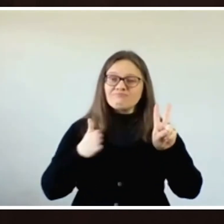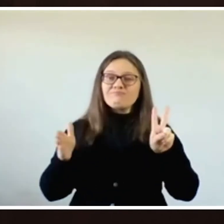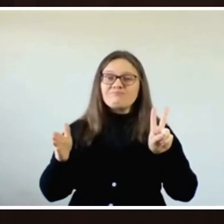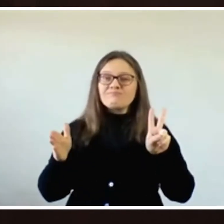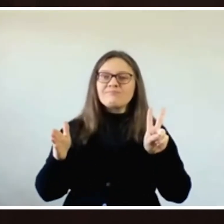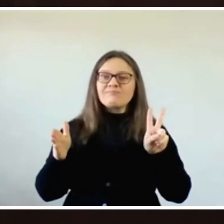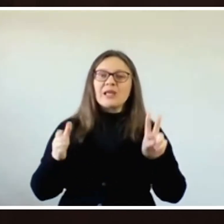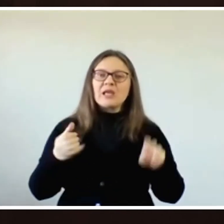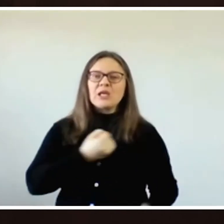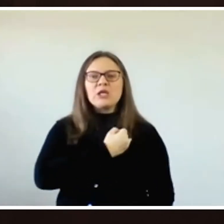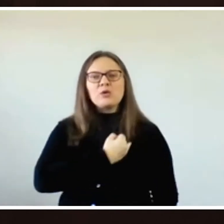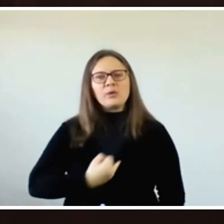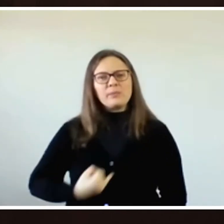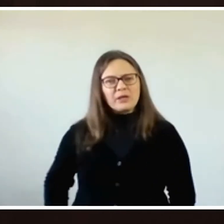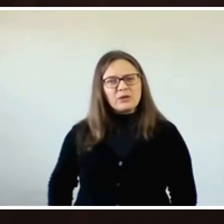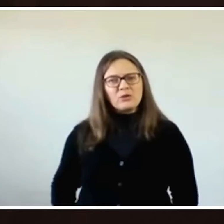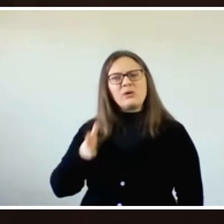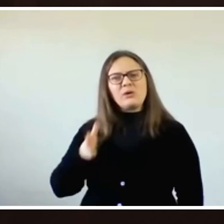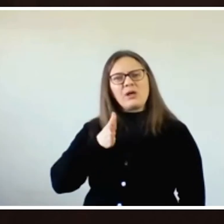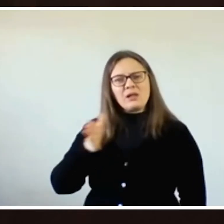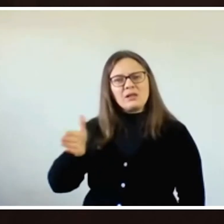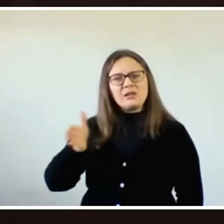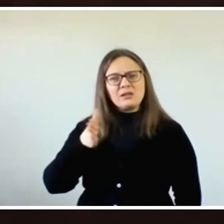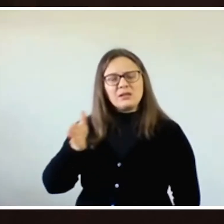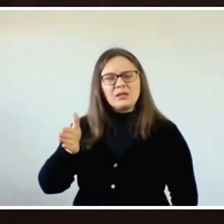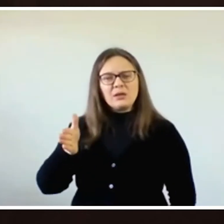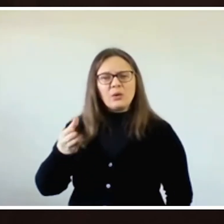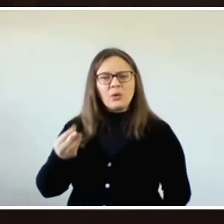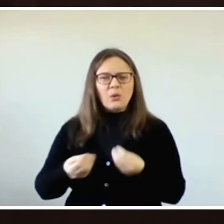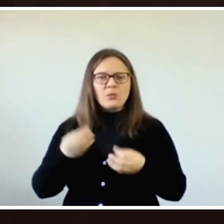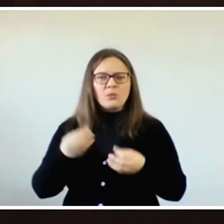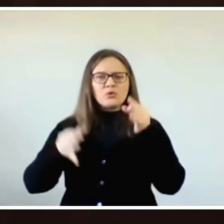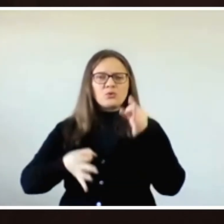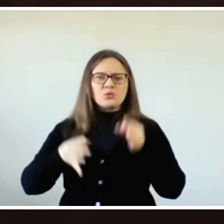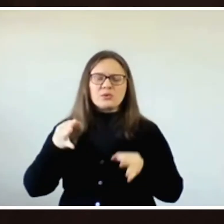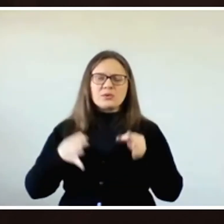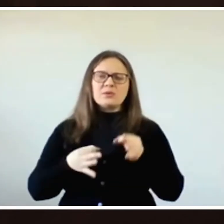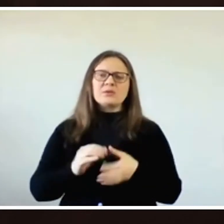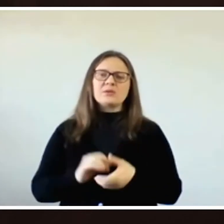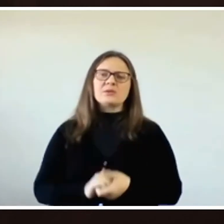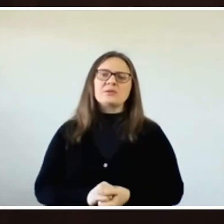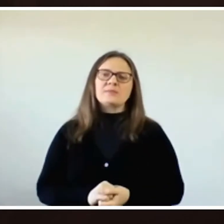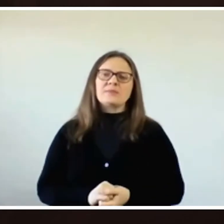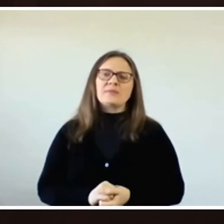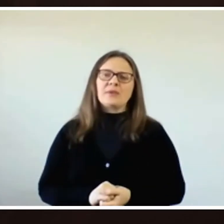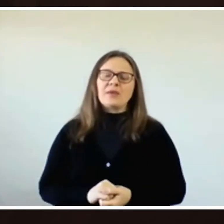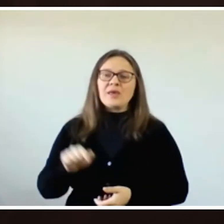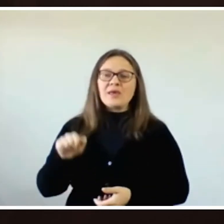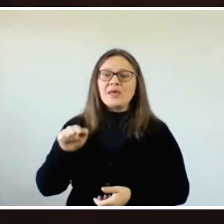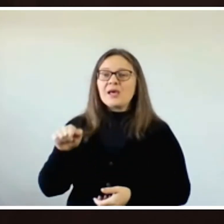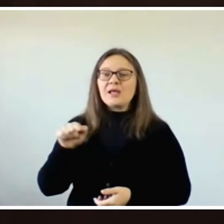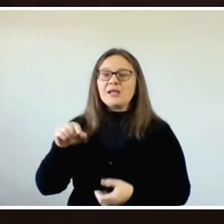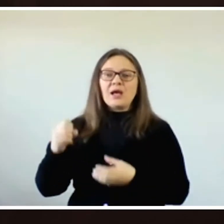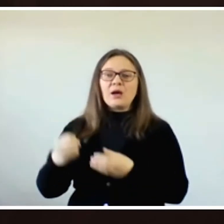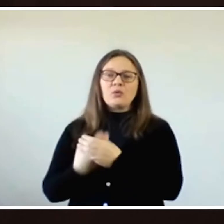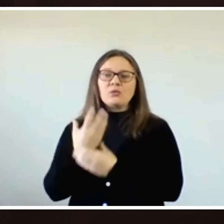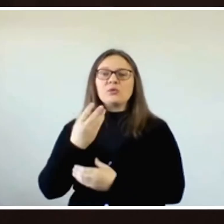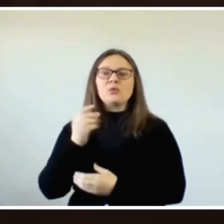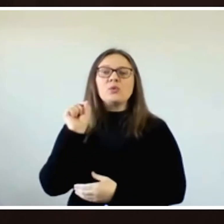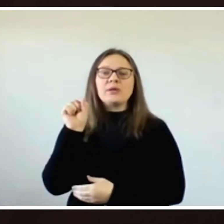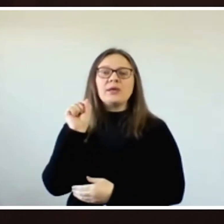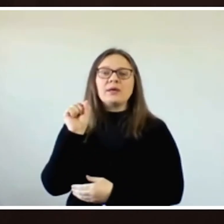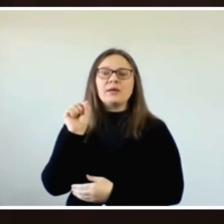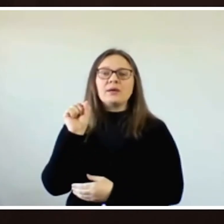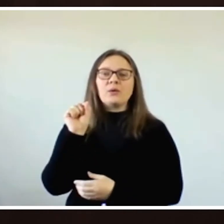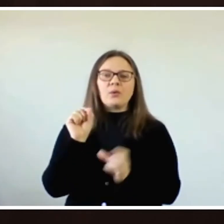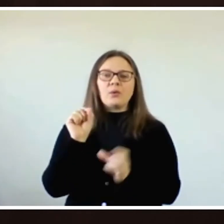parte das sessões. Aí então surgiu o Credo de Niceia. Esse credo é famoso, tá? Vou